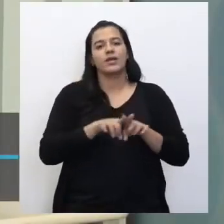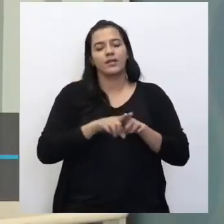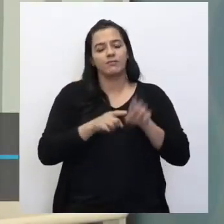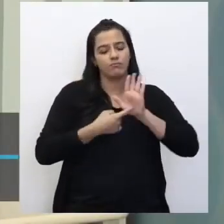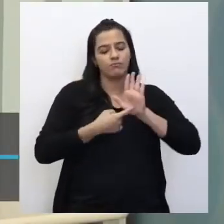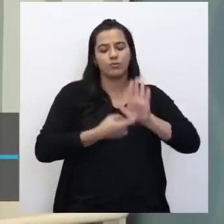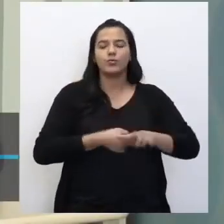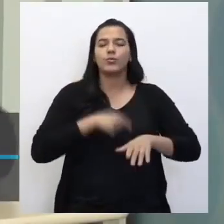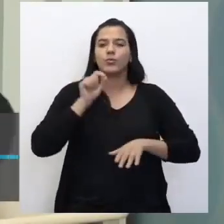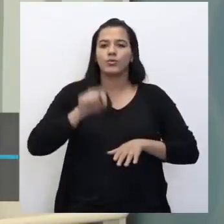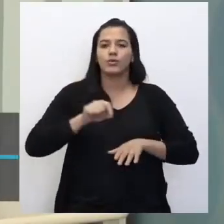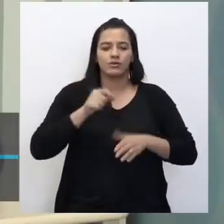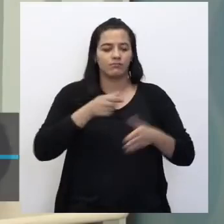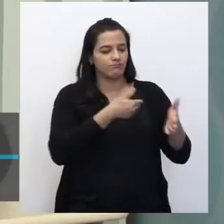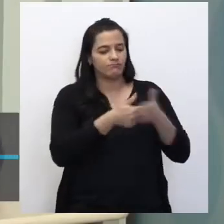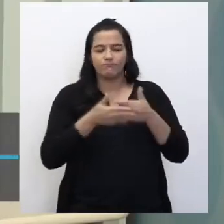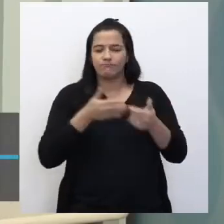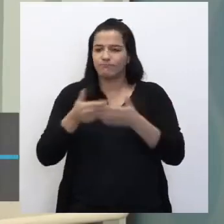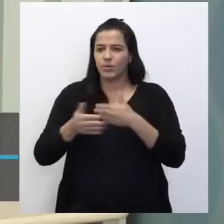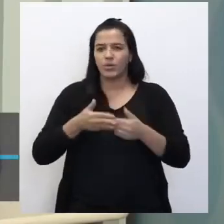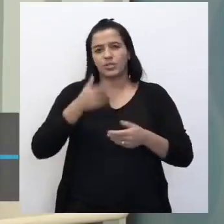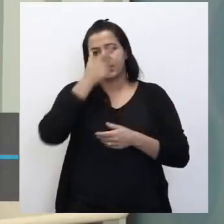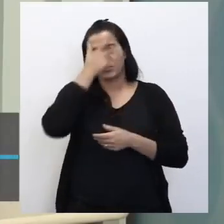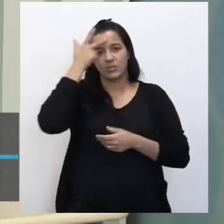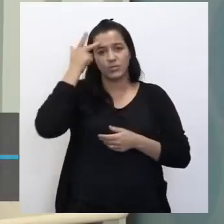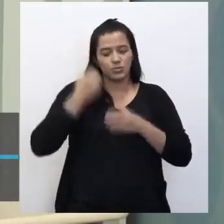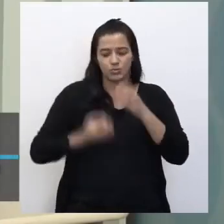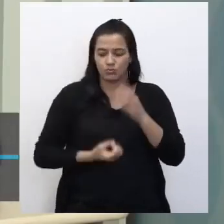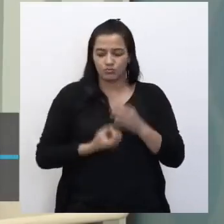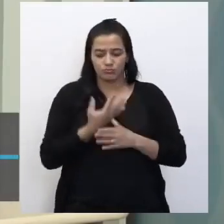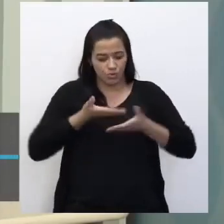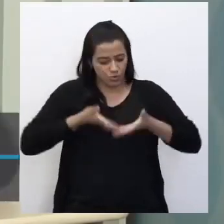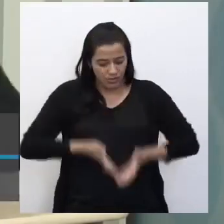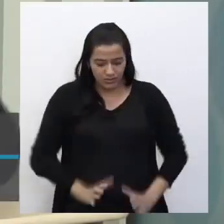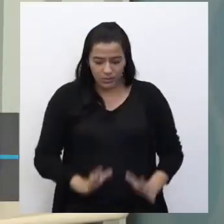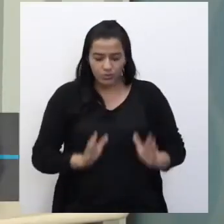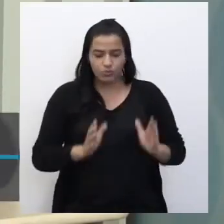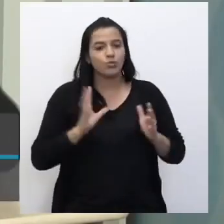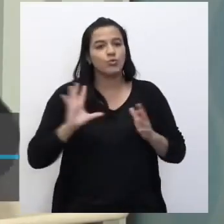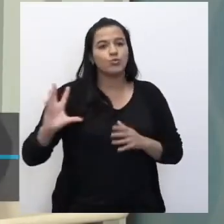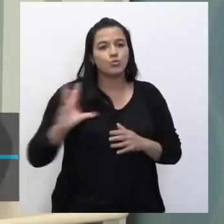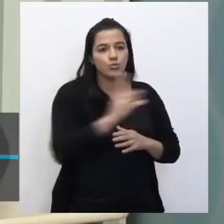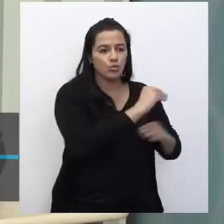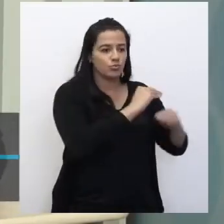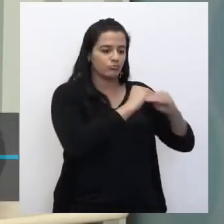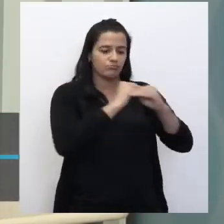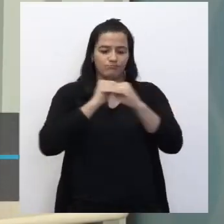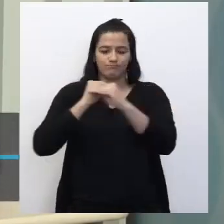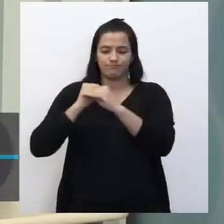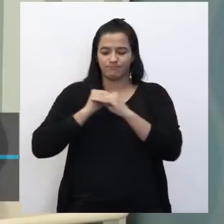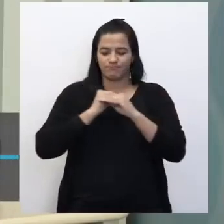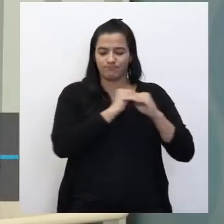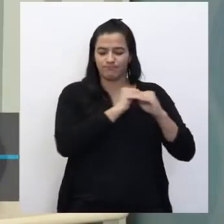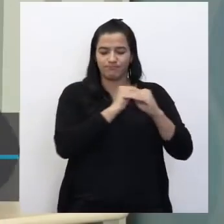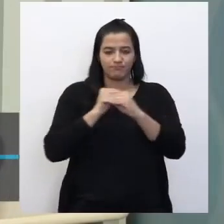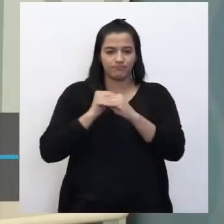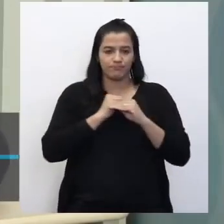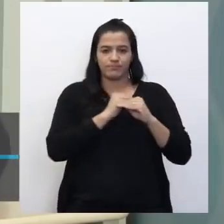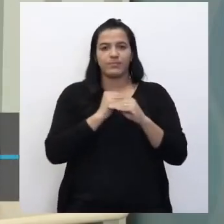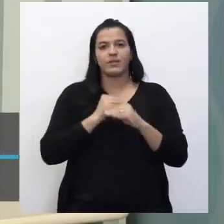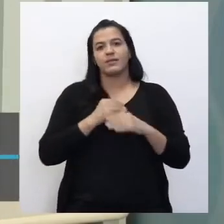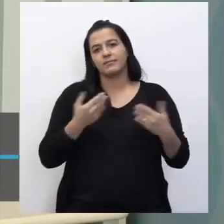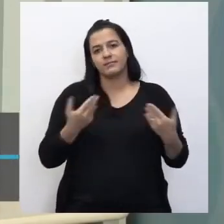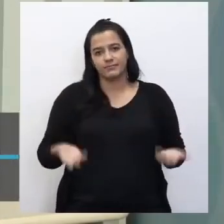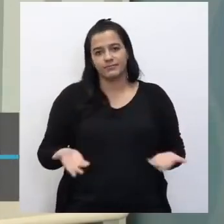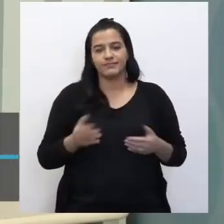importa de que forma a natureza tenha nos criado, todos nós somos, no fundo,